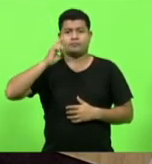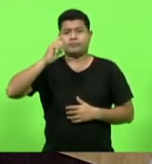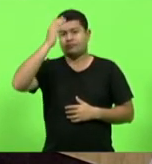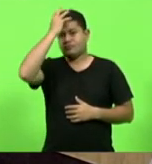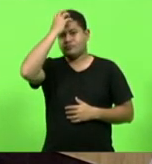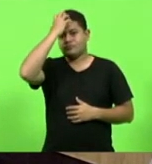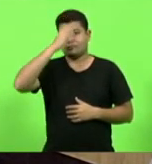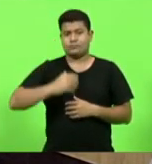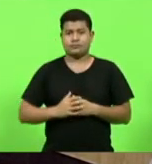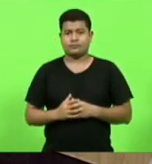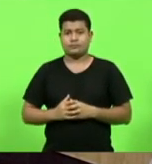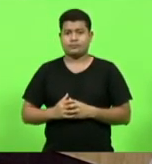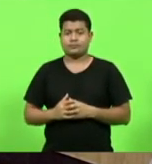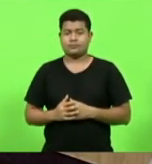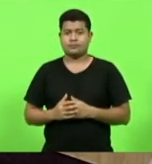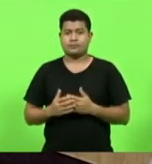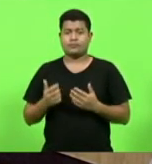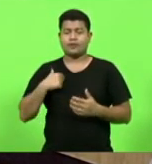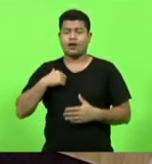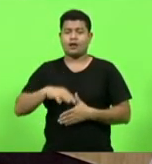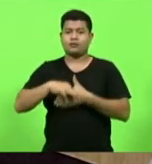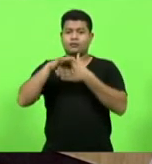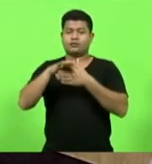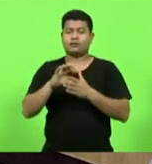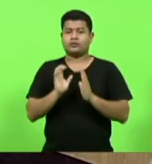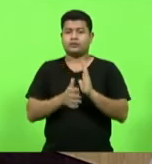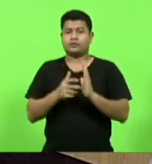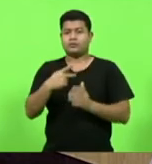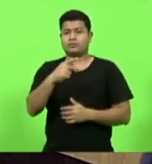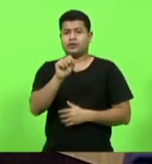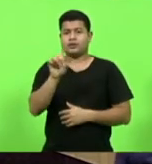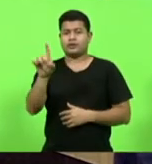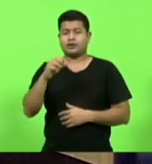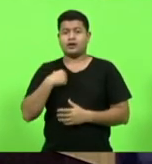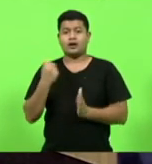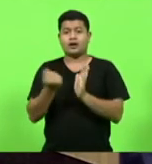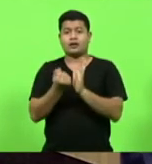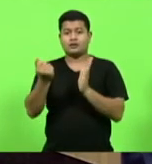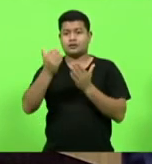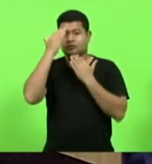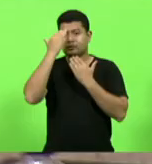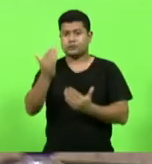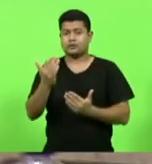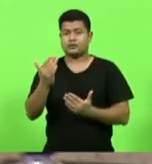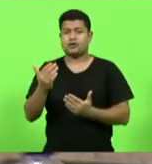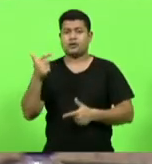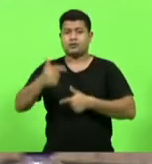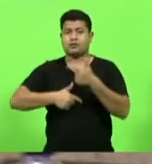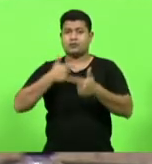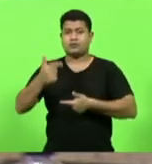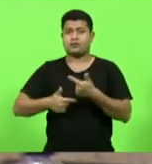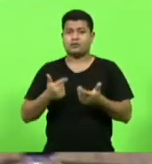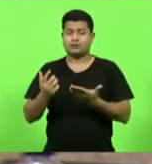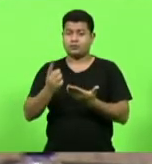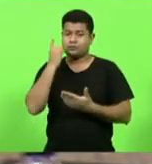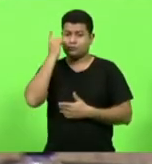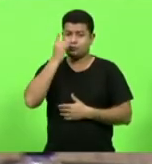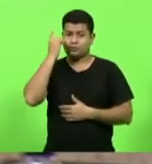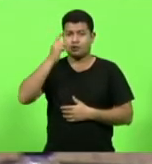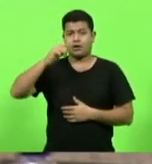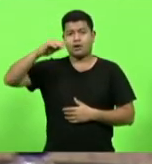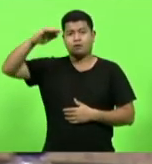Senhor presidente, enquanto líder da bancada do PSD, eu quero aqui registrar nossa gratidão aos trabalhos nesta casa do deputado Jean